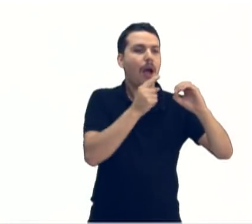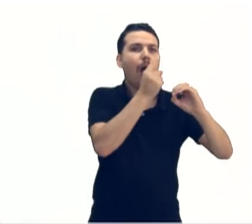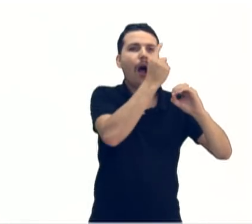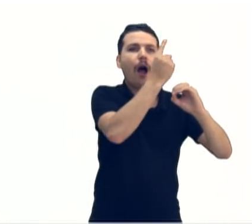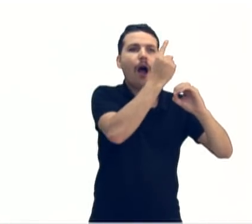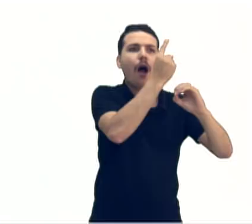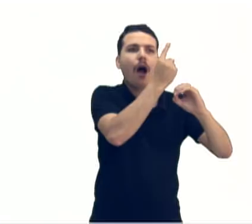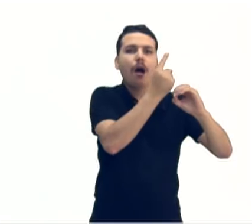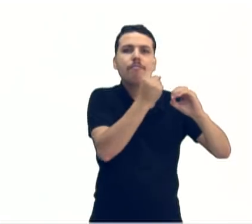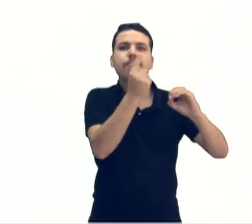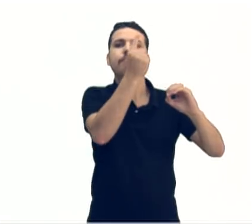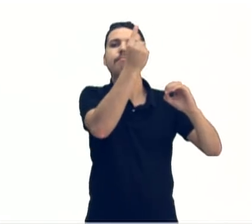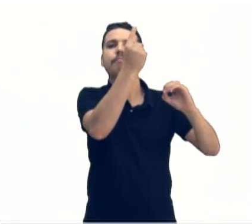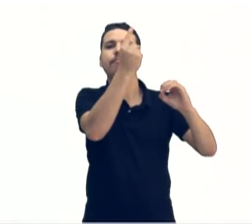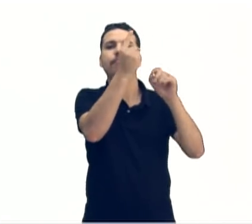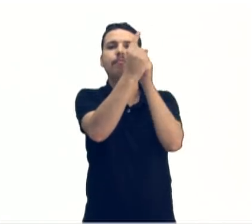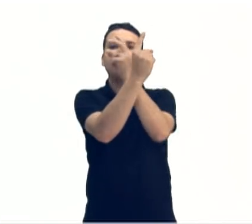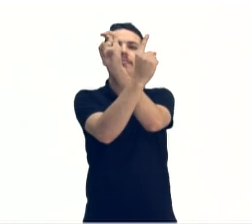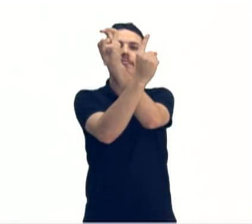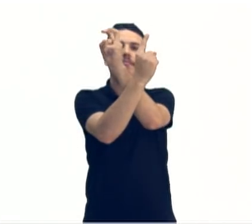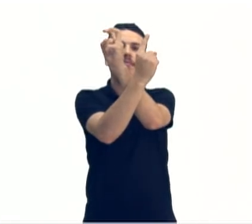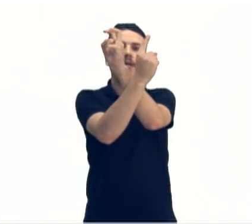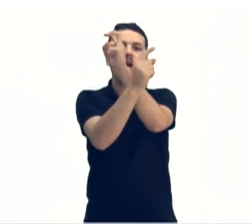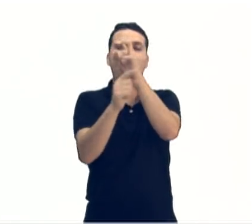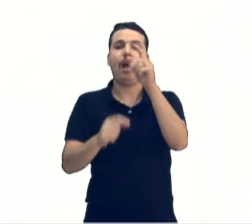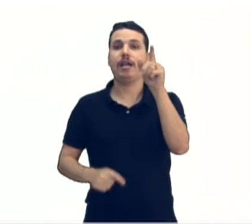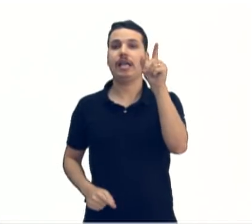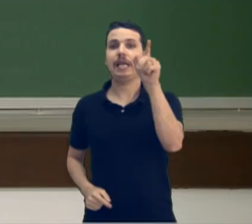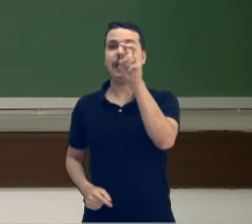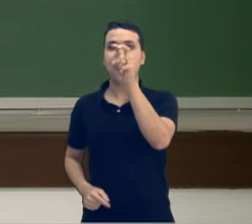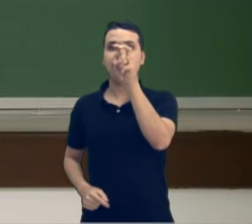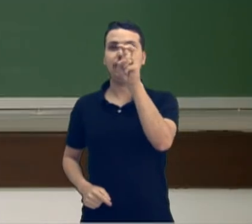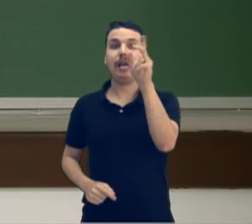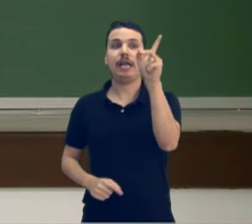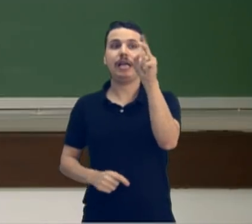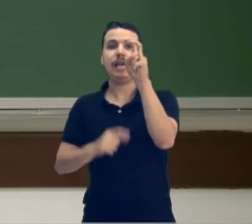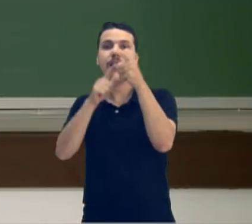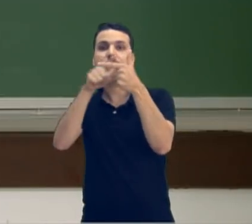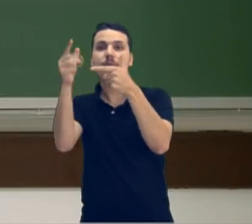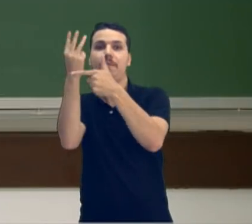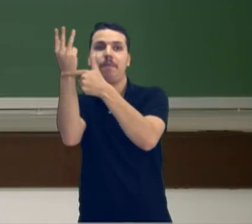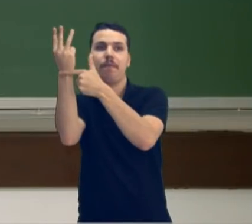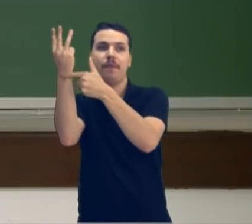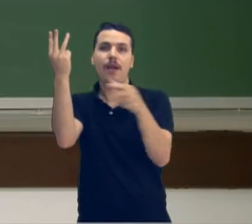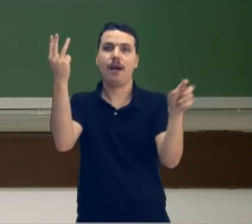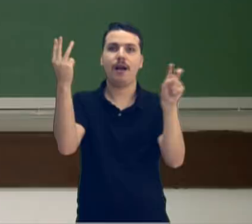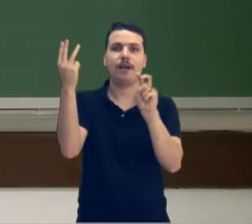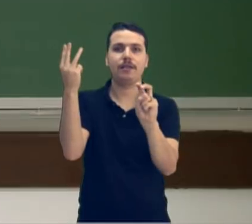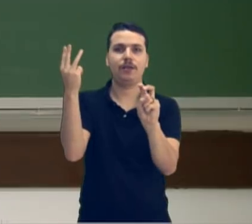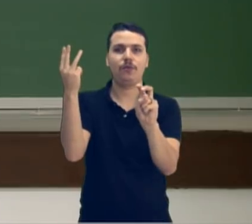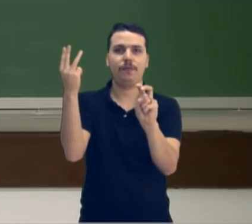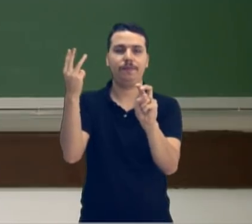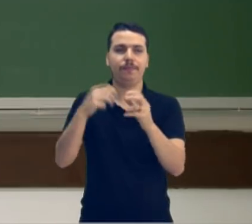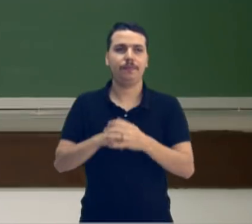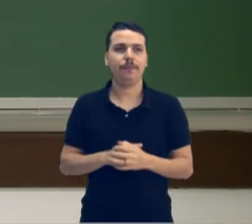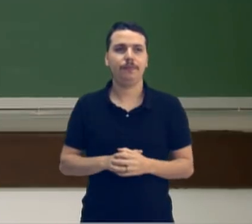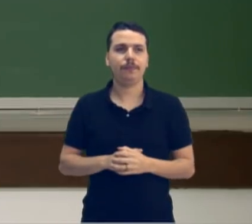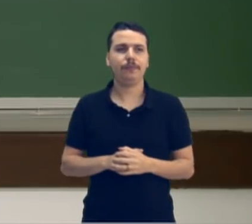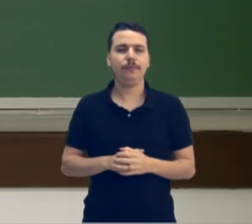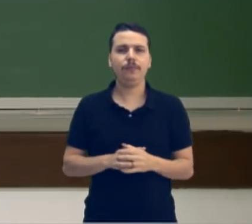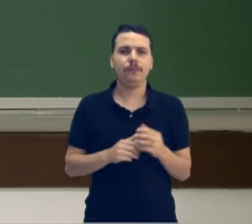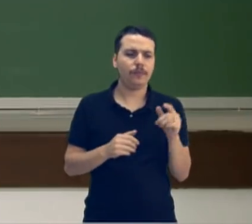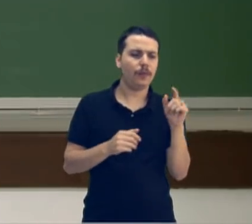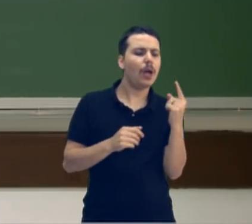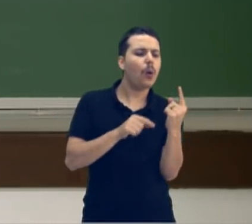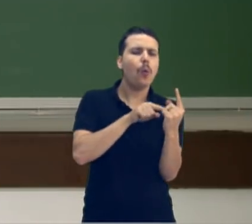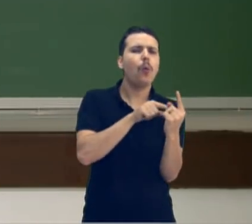1 vem aqui para o 5, que se transforma em 15. 15 dividido por 3, 5. Ah, mas e esse 1? Bom,